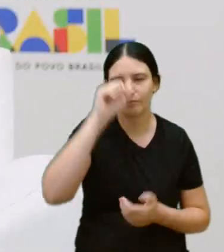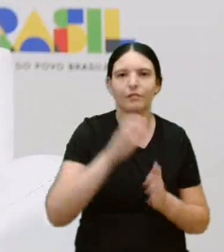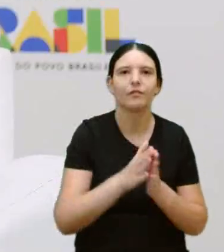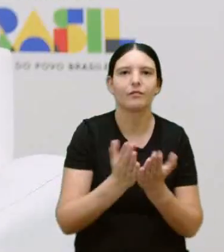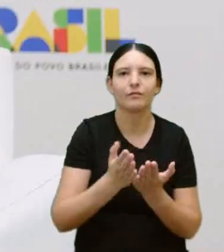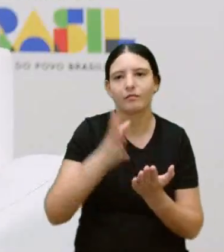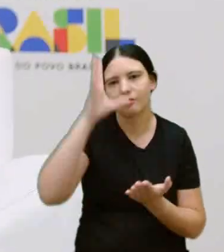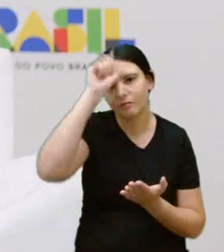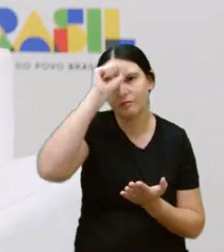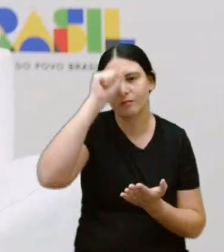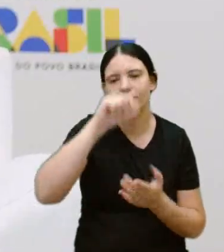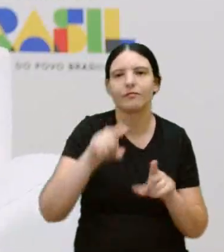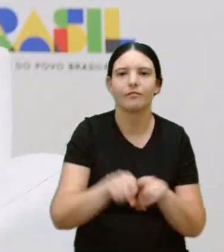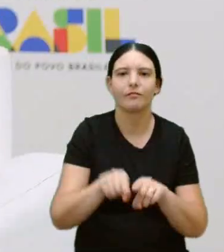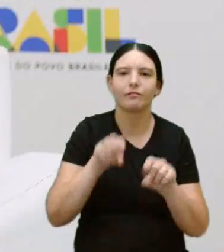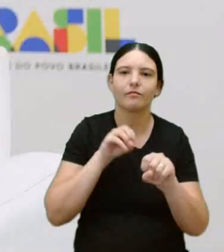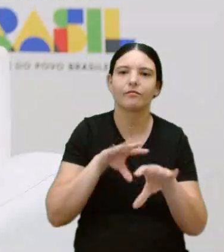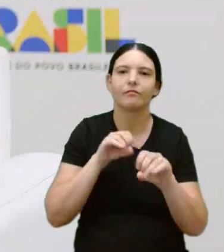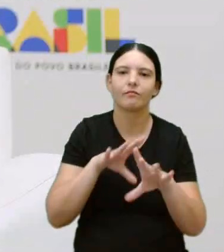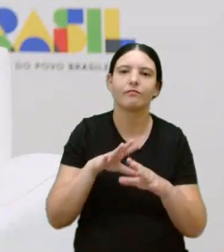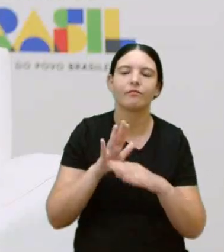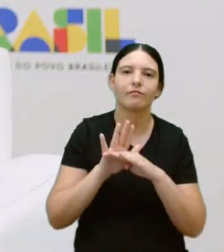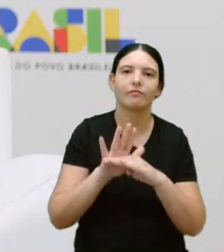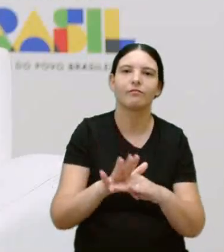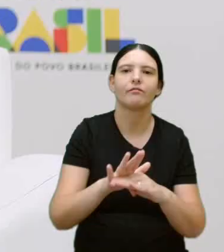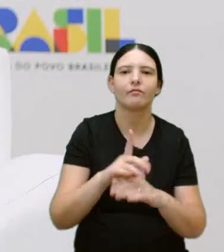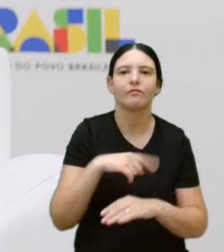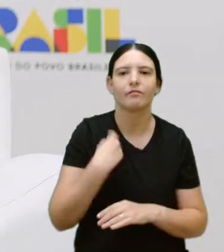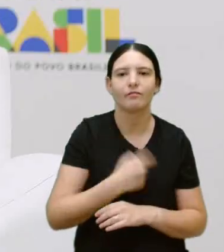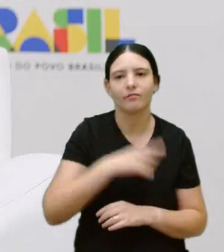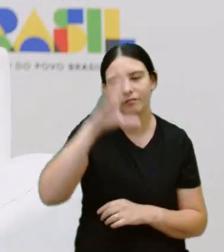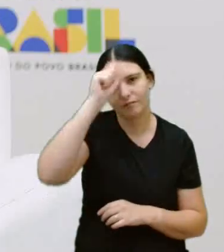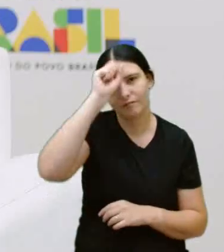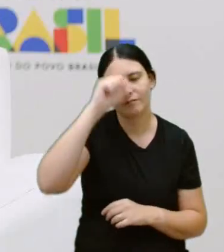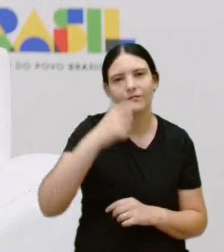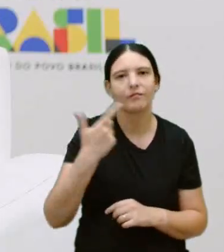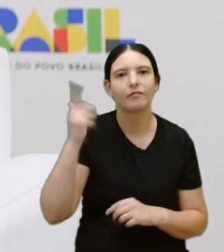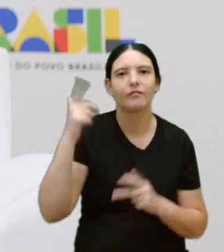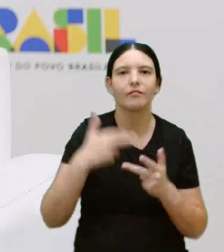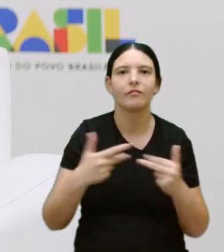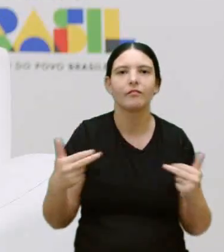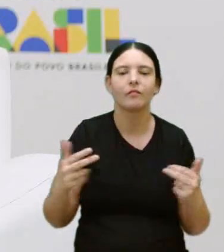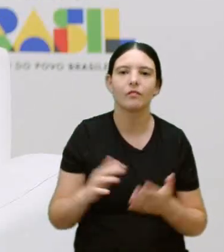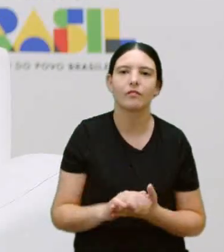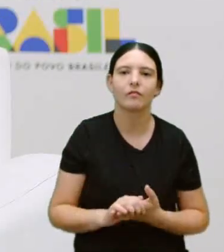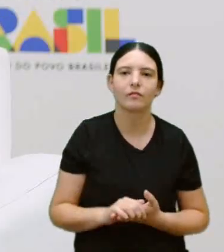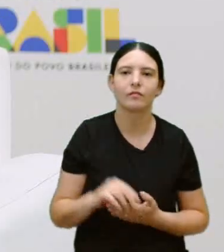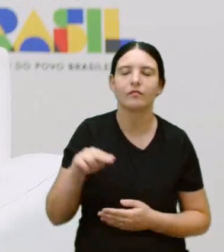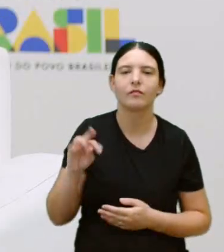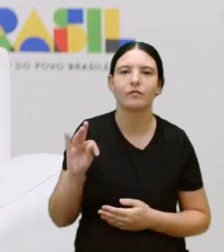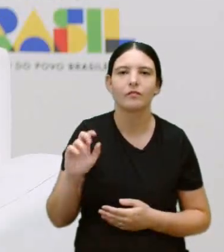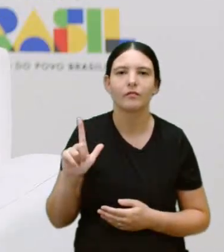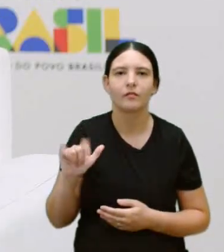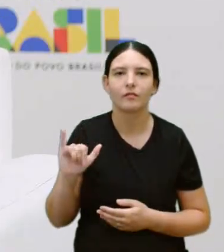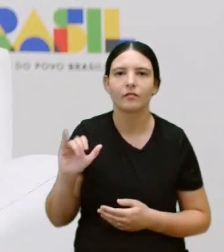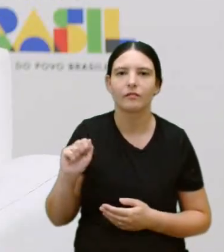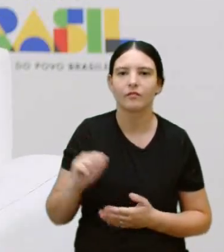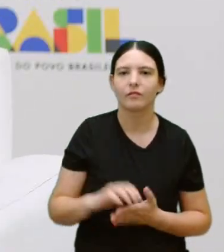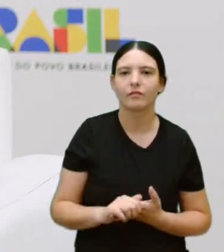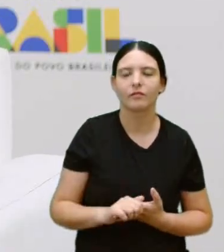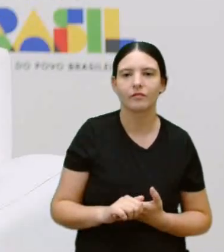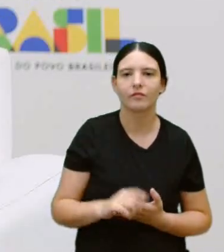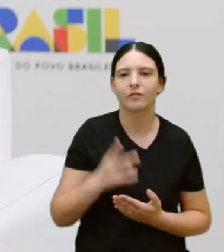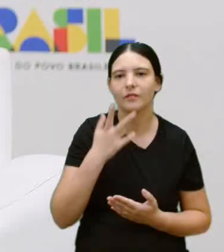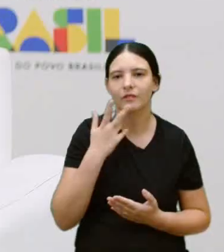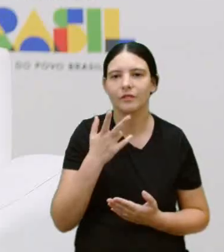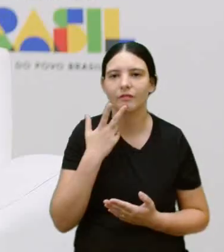papel também, a ajudar a gente a poder aprender um pouco outras coisas. A Natália fala da Ana Sui. Se a gente sabe o que é amor, né,